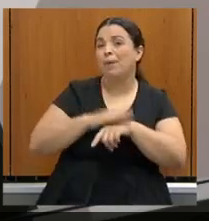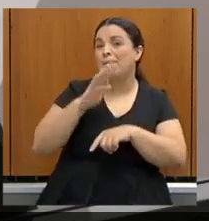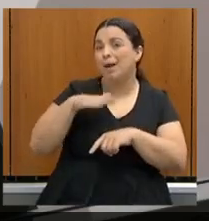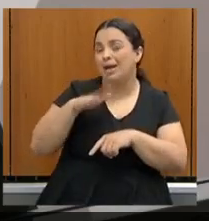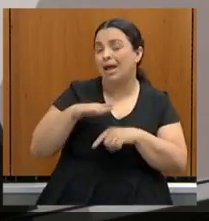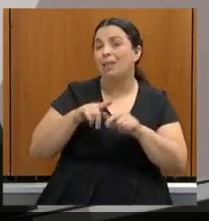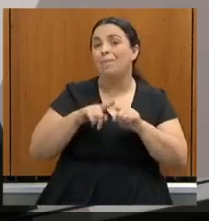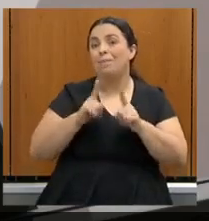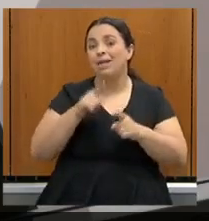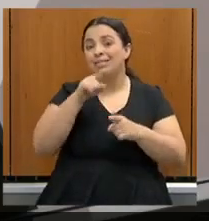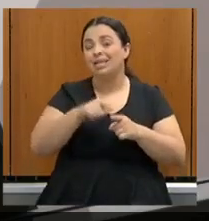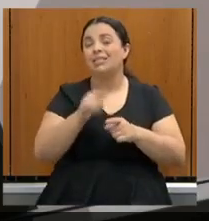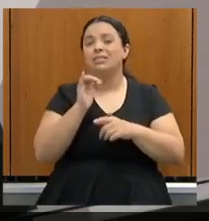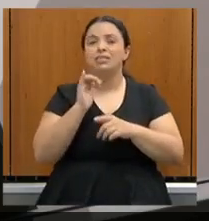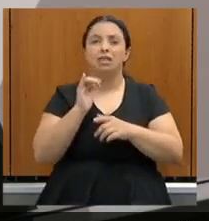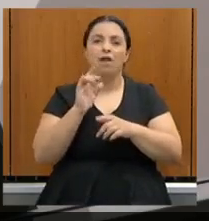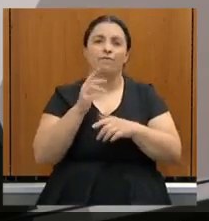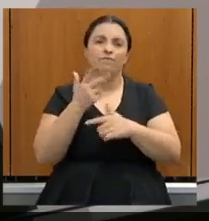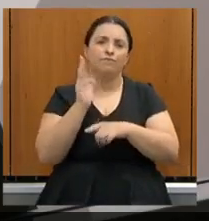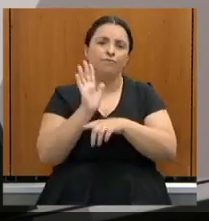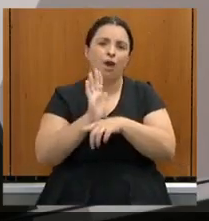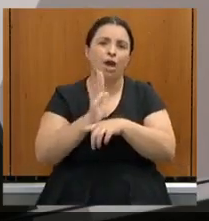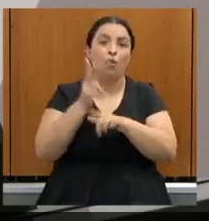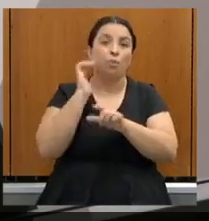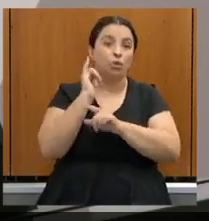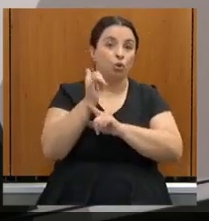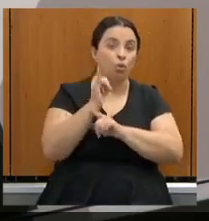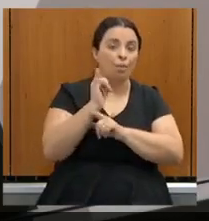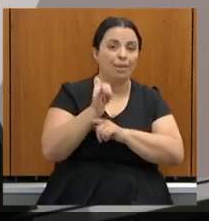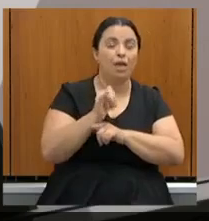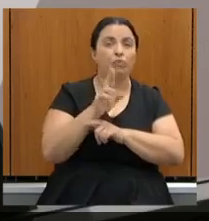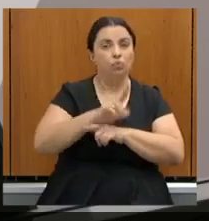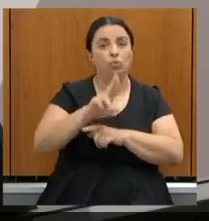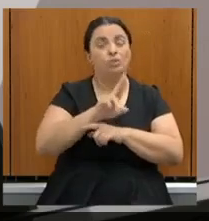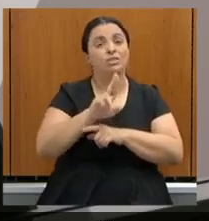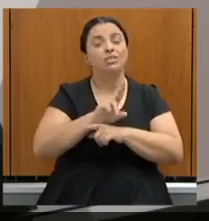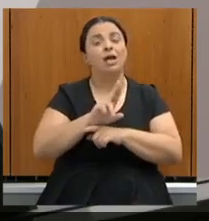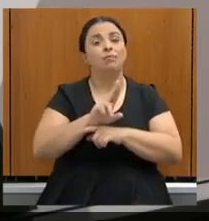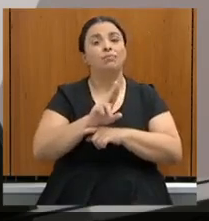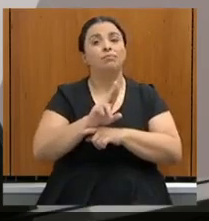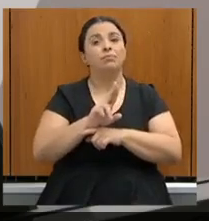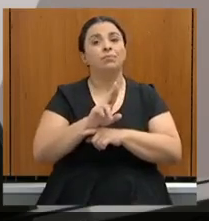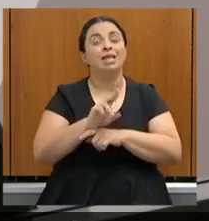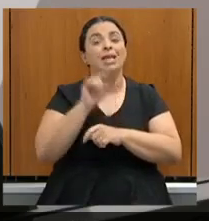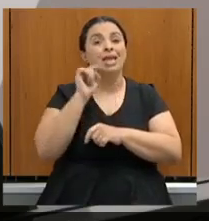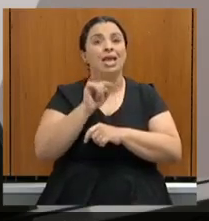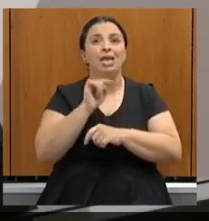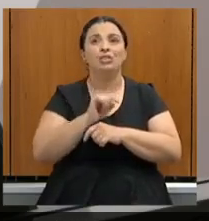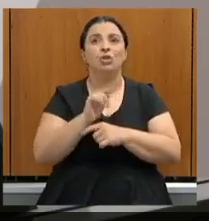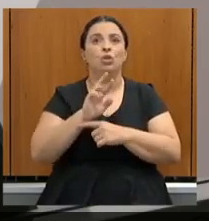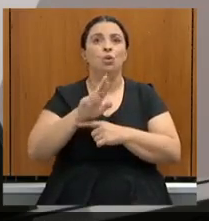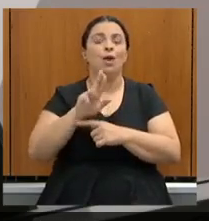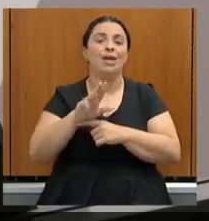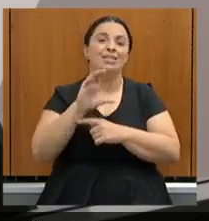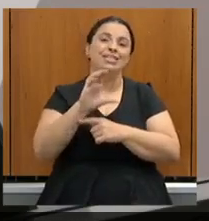esses documentários, porque eles têm sim, não é censura, disseram que eu estava fazendo censura,